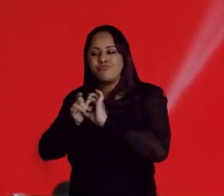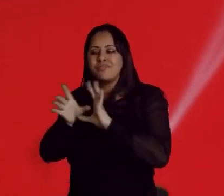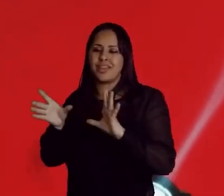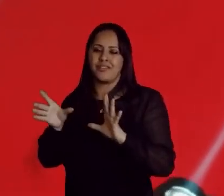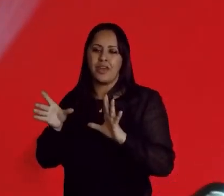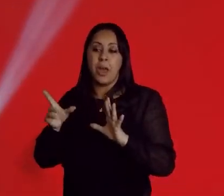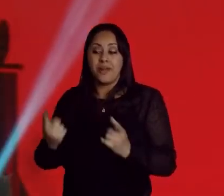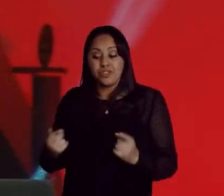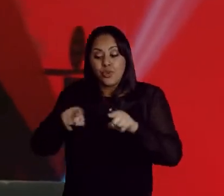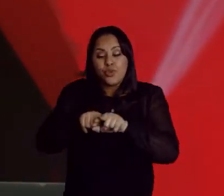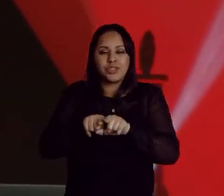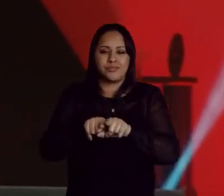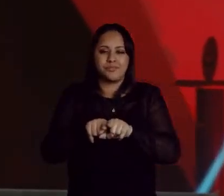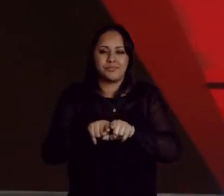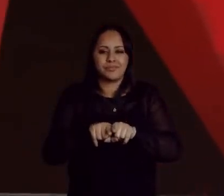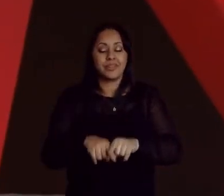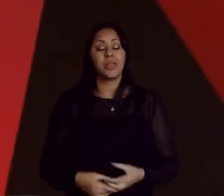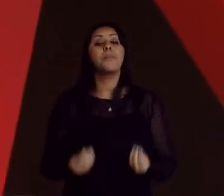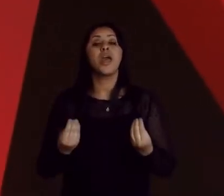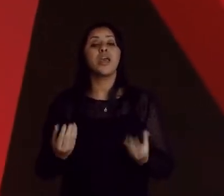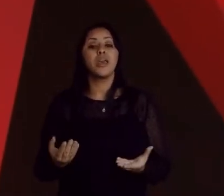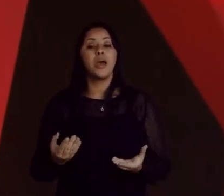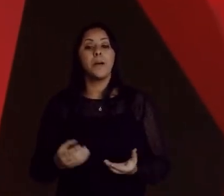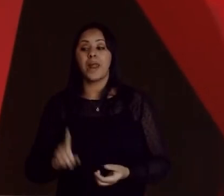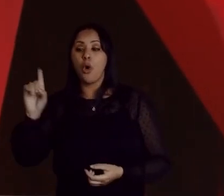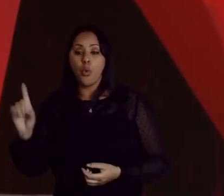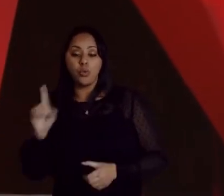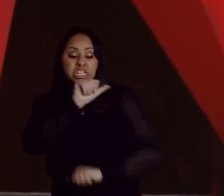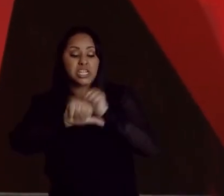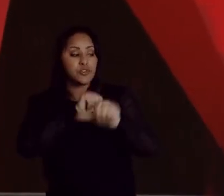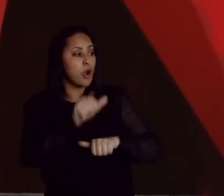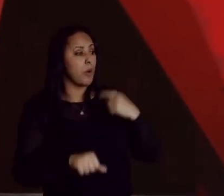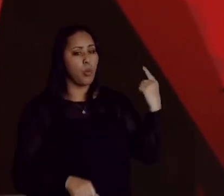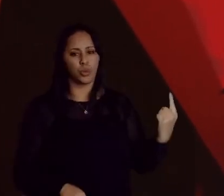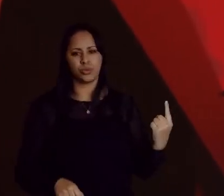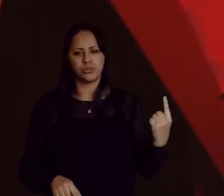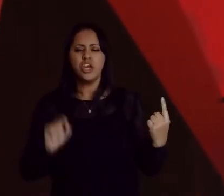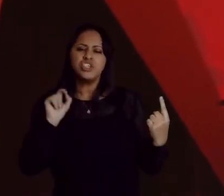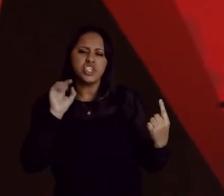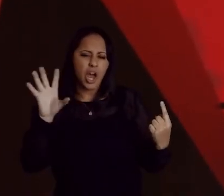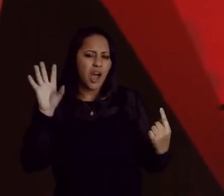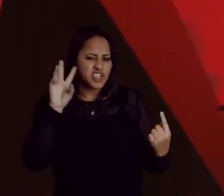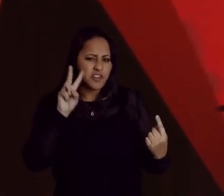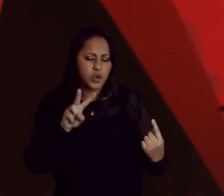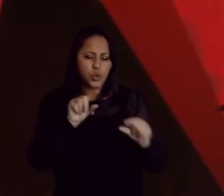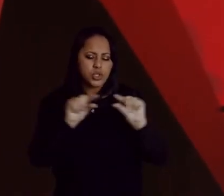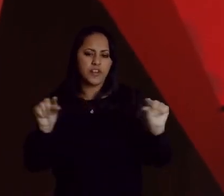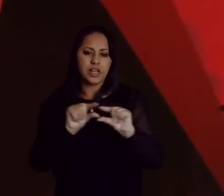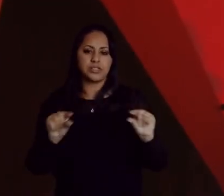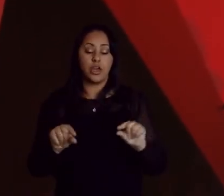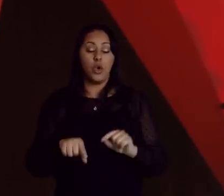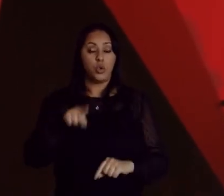para vocês se unirem juntos. Para quê? Para um mudar o outro. Escute aqui, quem já ouviu um ditado assim: o que o